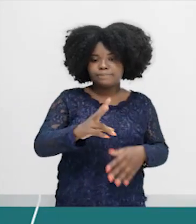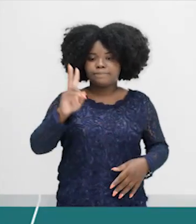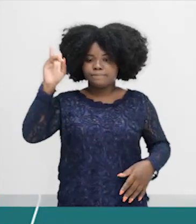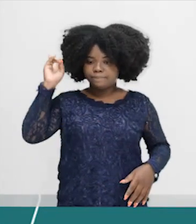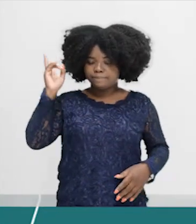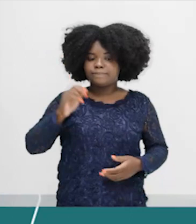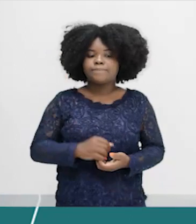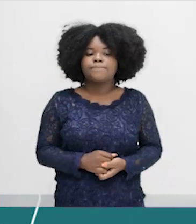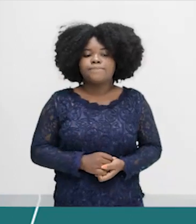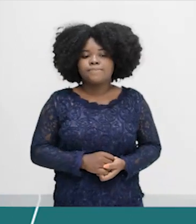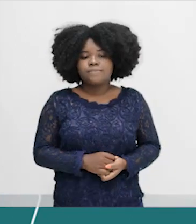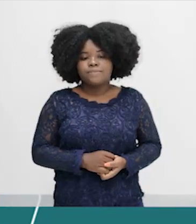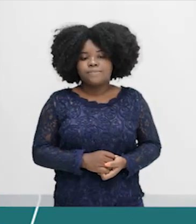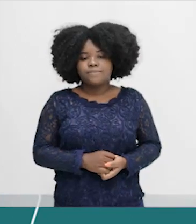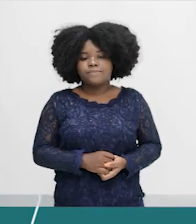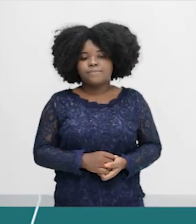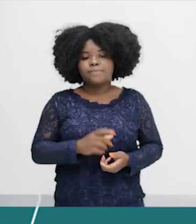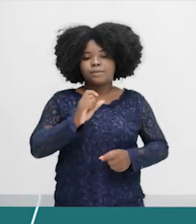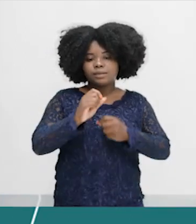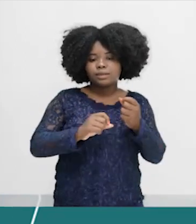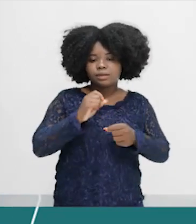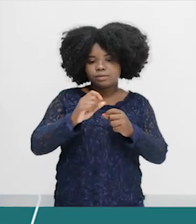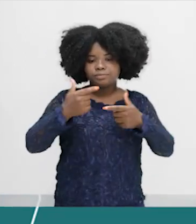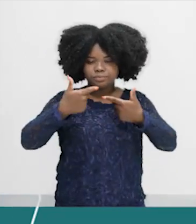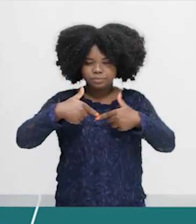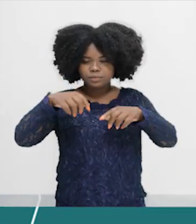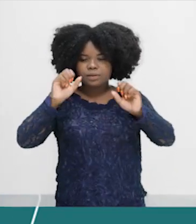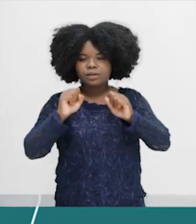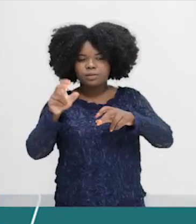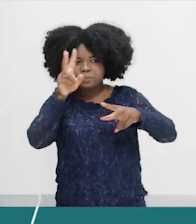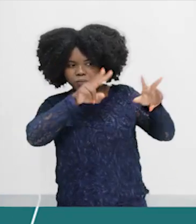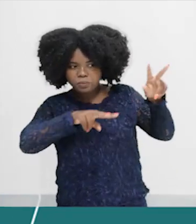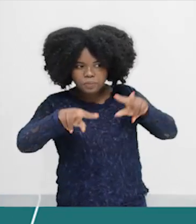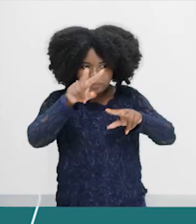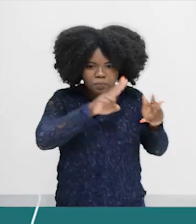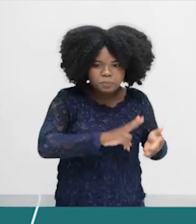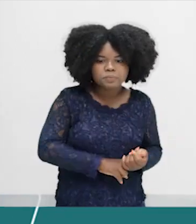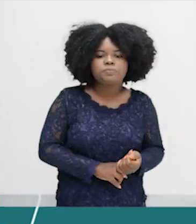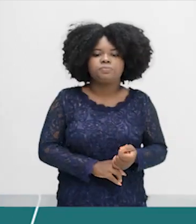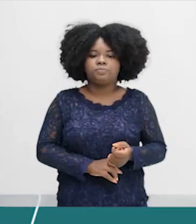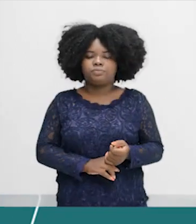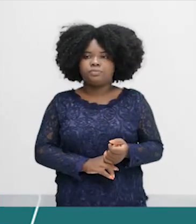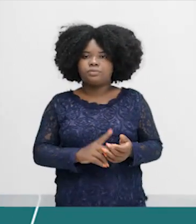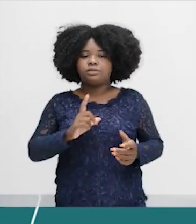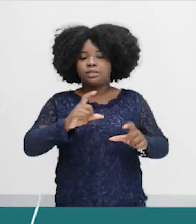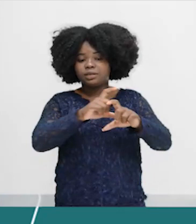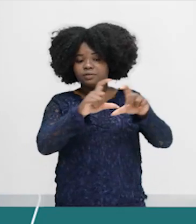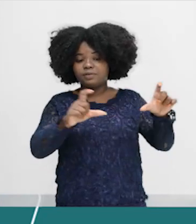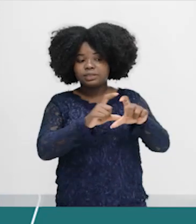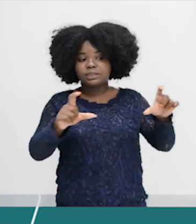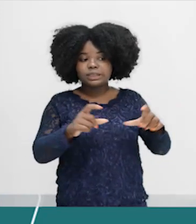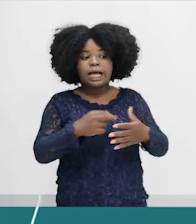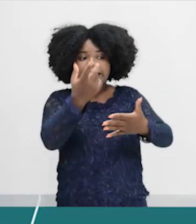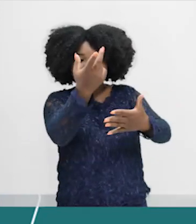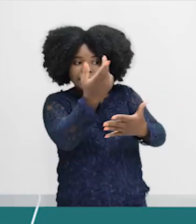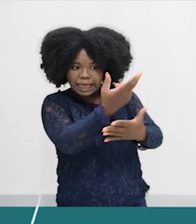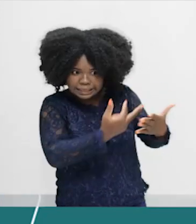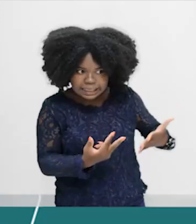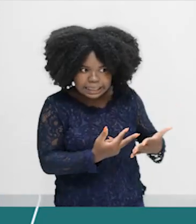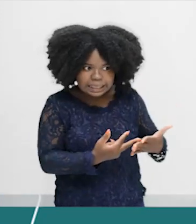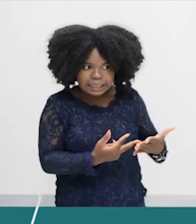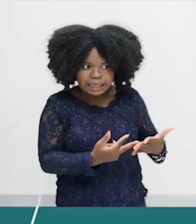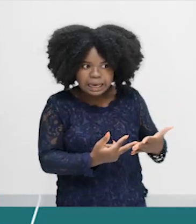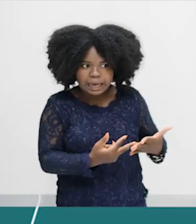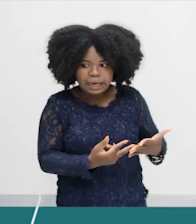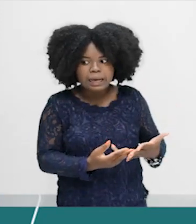A predominância é a linguagem visual. Até tem aquela frase assim, desenha para ver se ele entende, né? Para ver se a coisa mais... Então, o quadrinho,